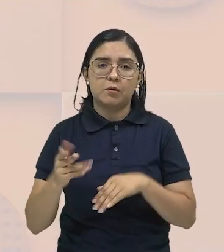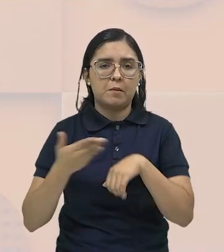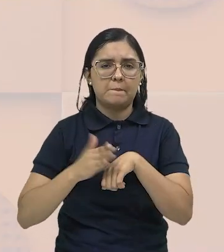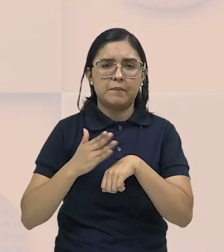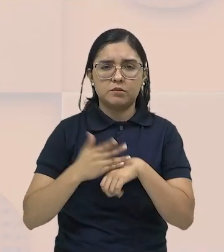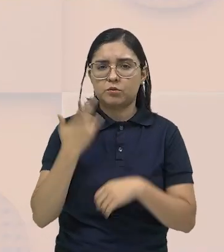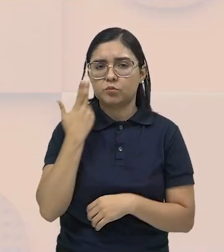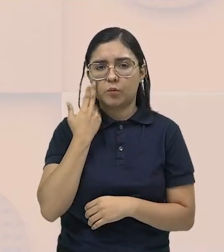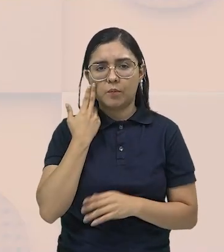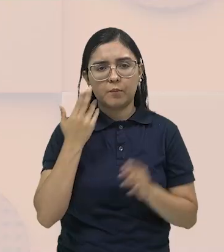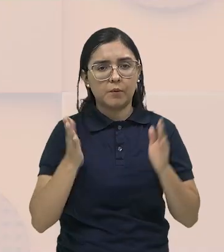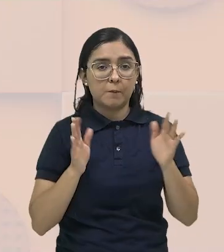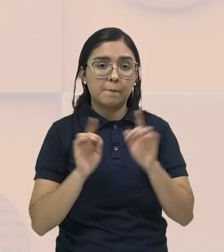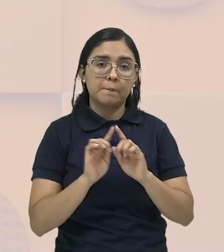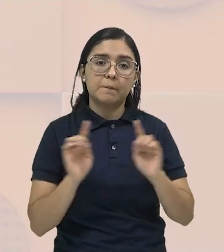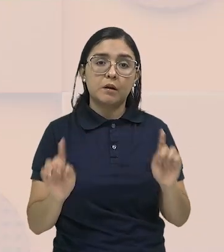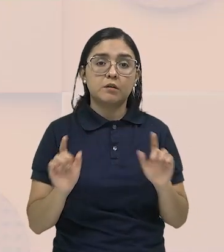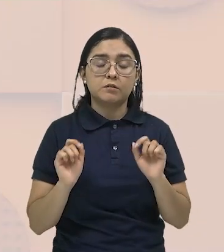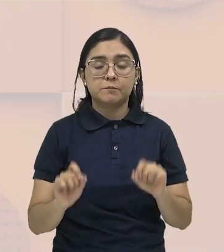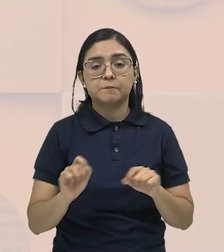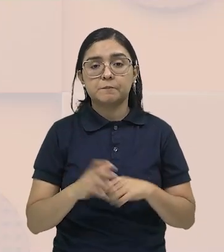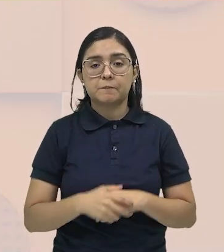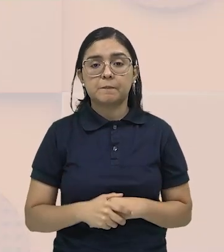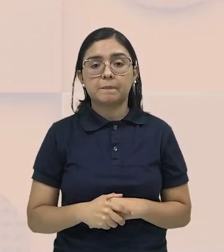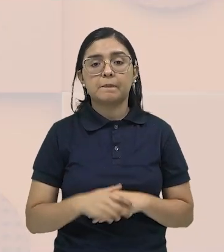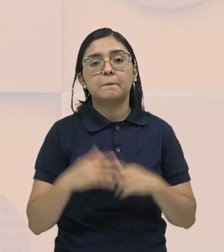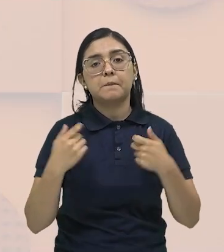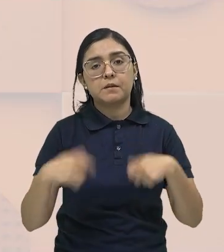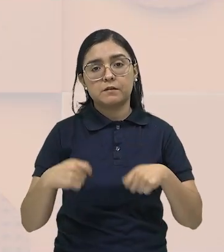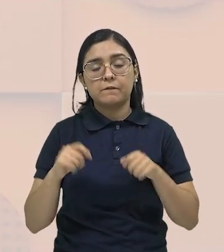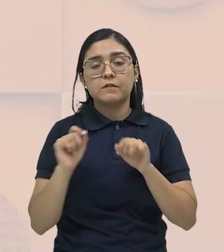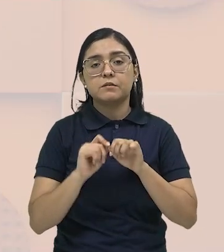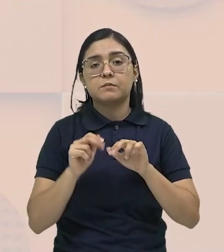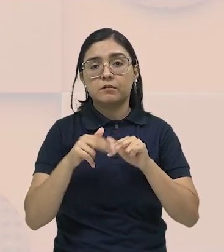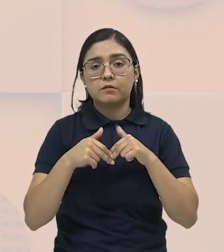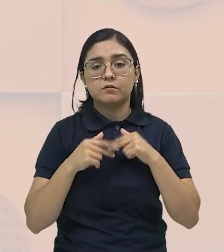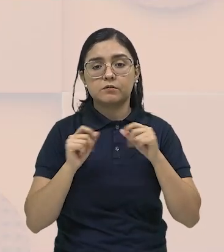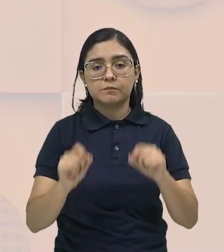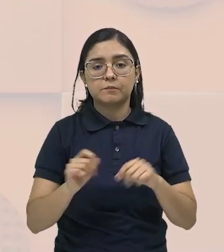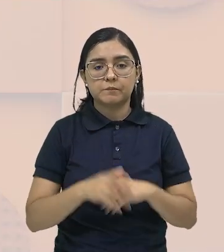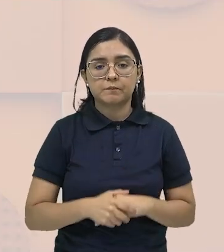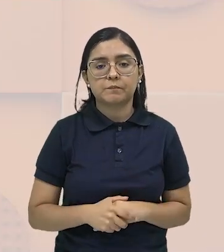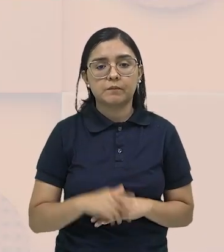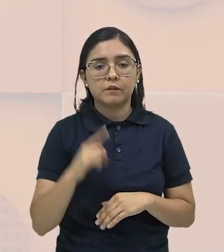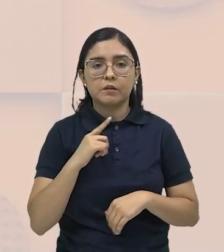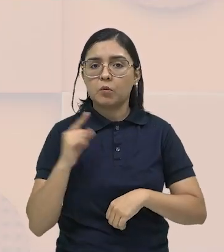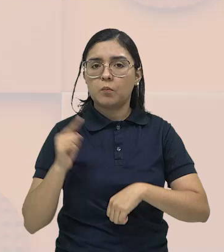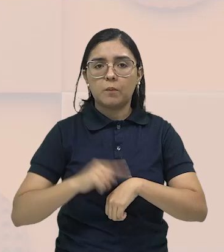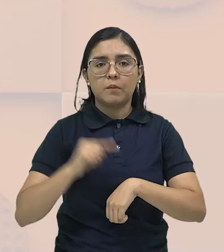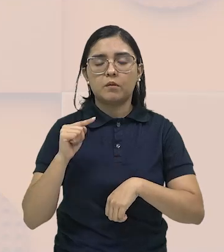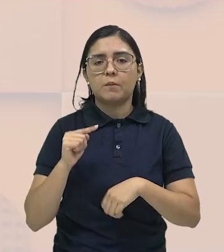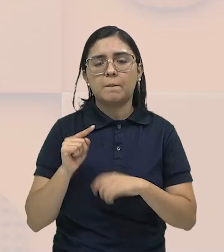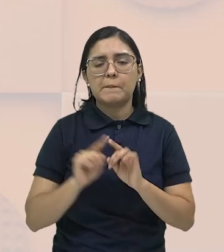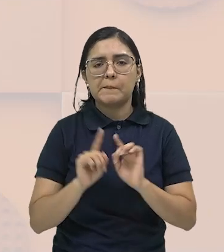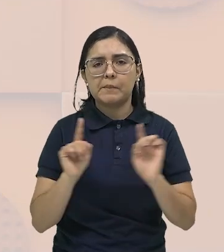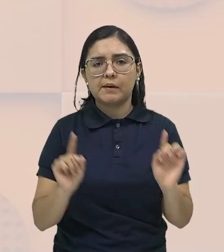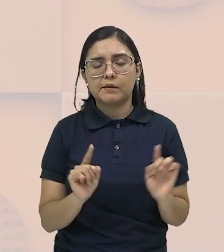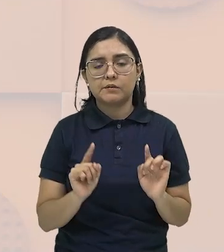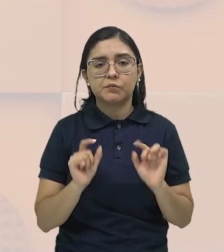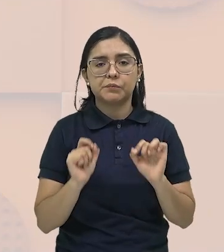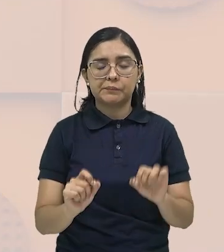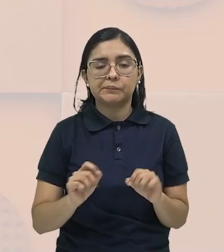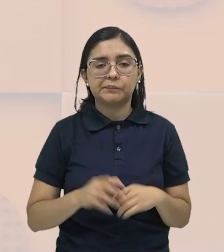na época, tá bom? Mas que acaba tendo que ser posto em voga meio que, não diria em cima da hora, né? Mas